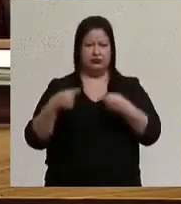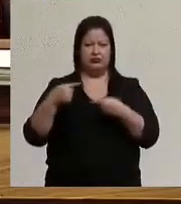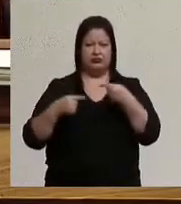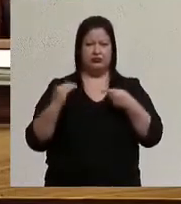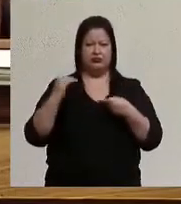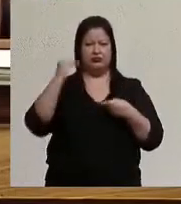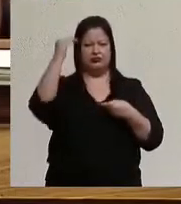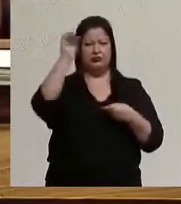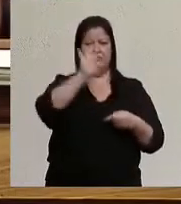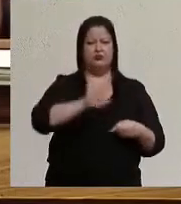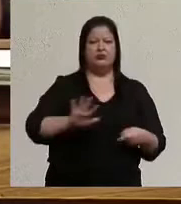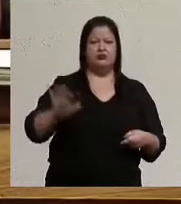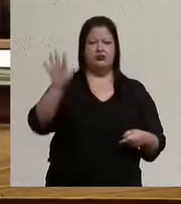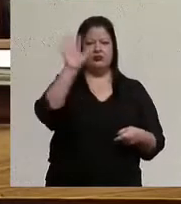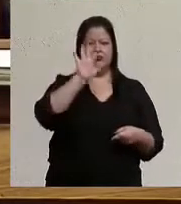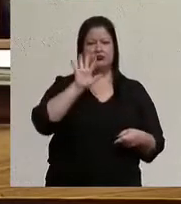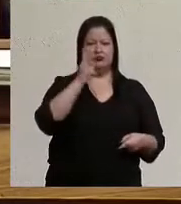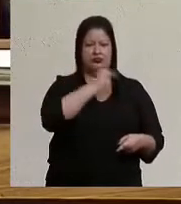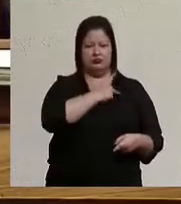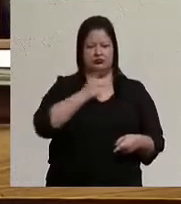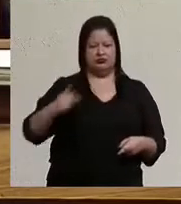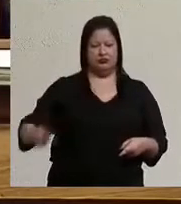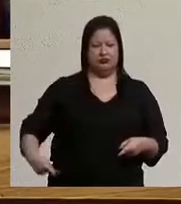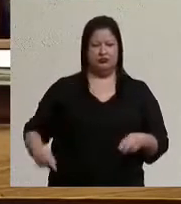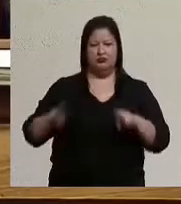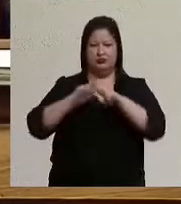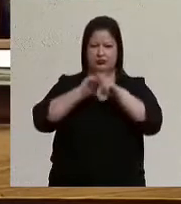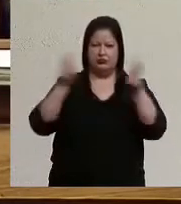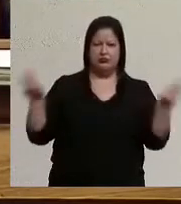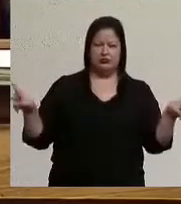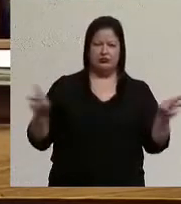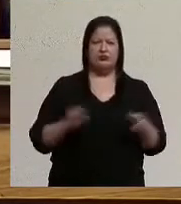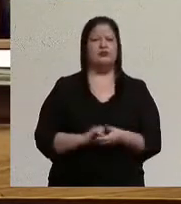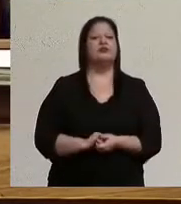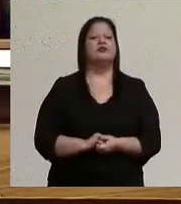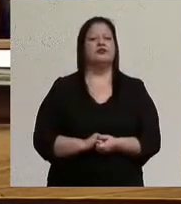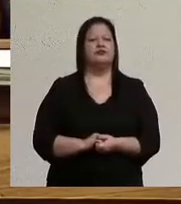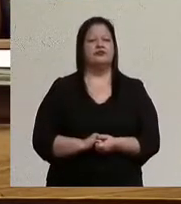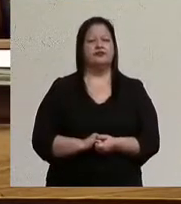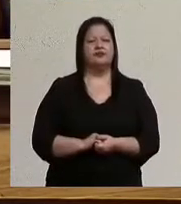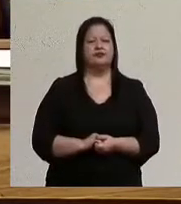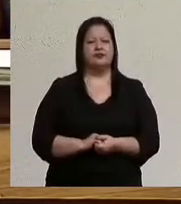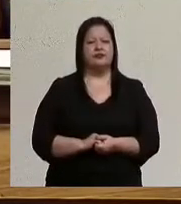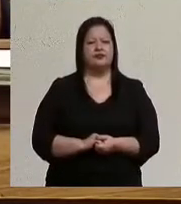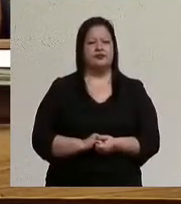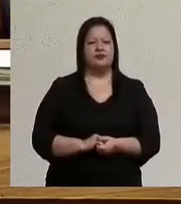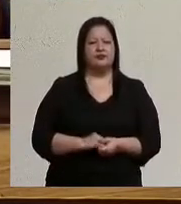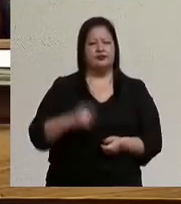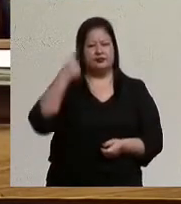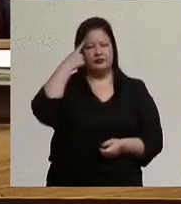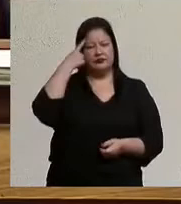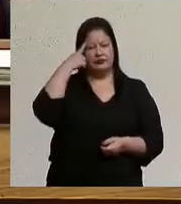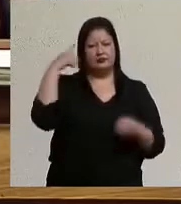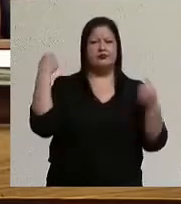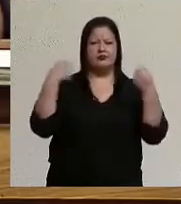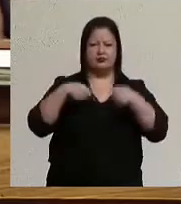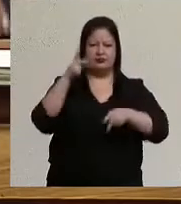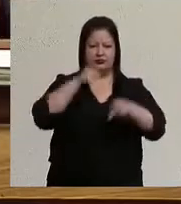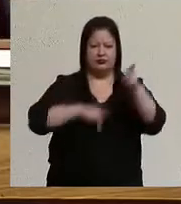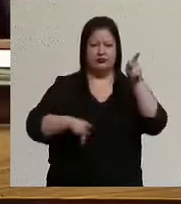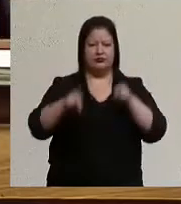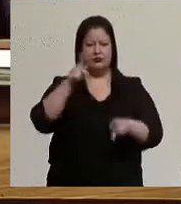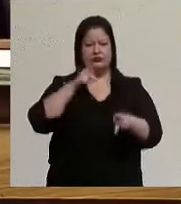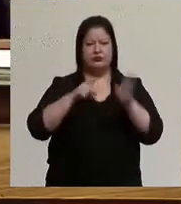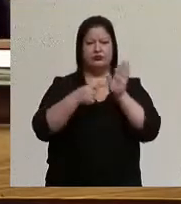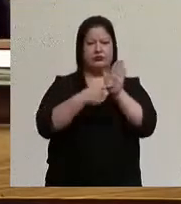majoritário aí do Federal do presidente mas é eu acho que a gente deve isso a população